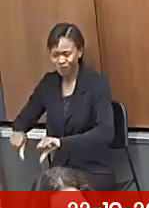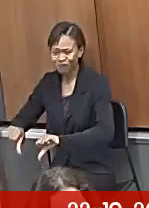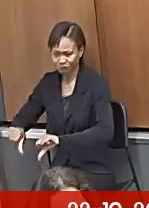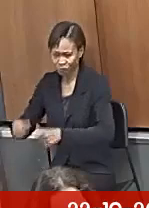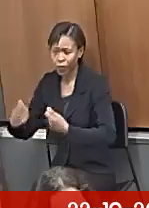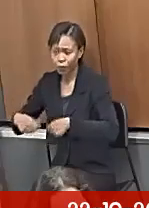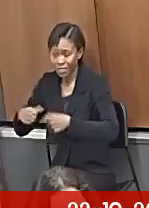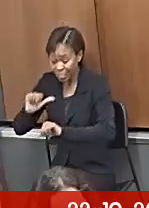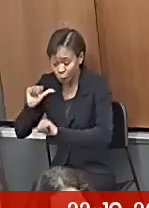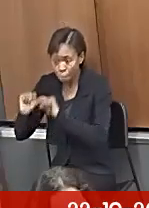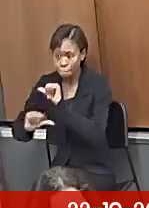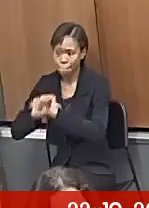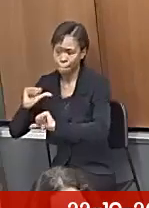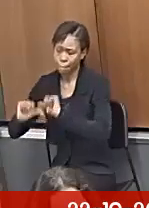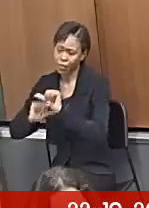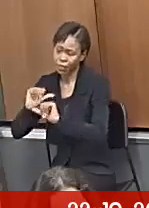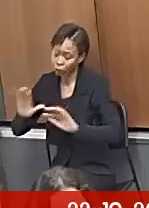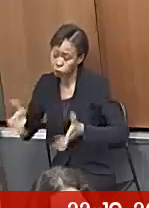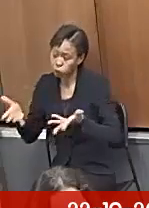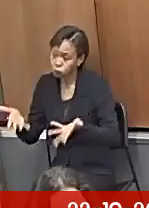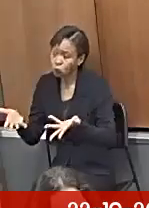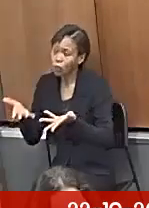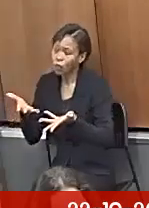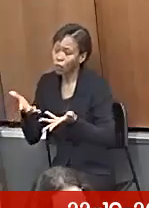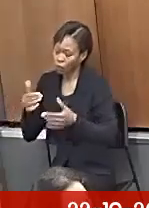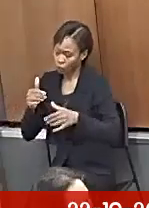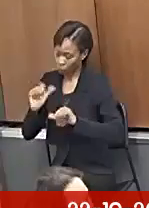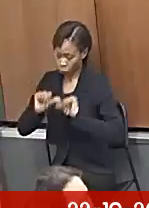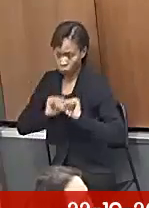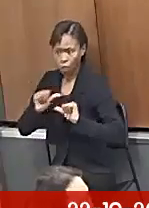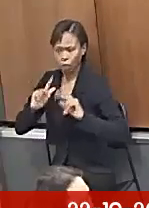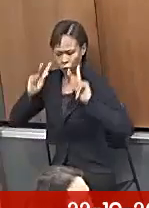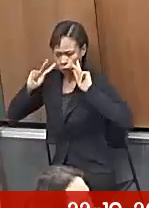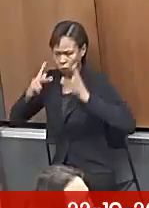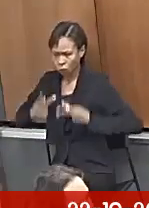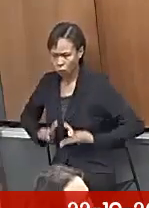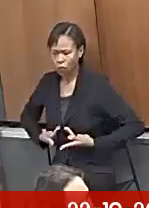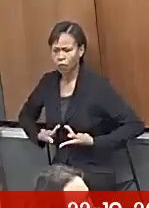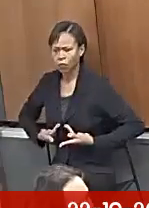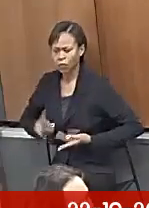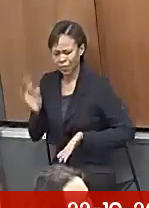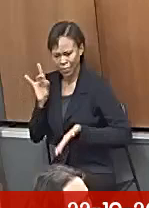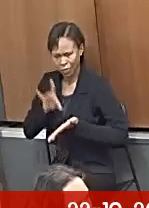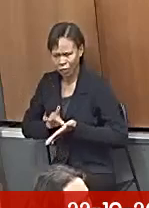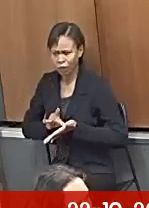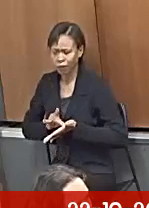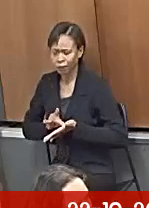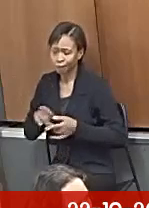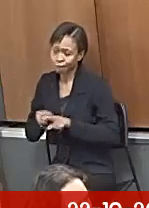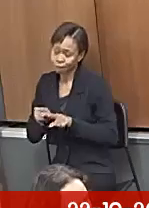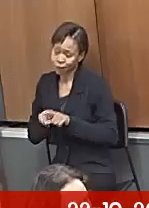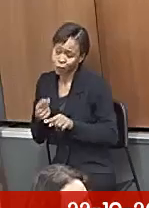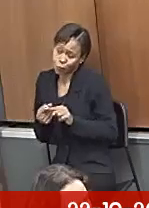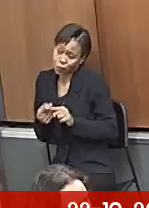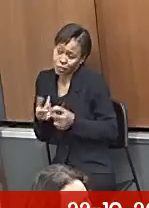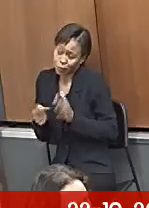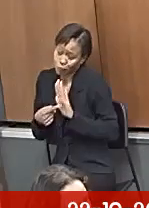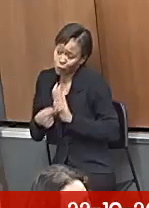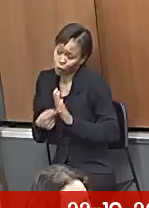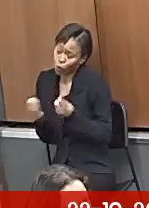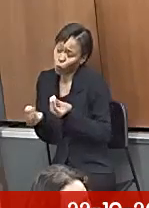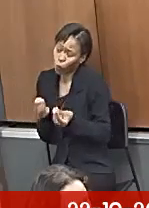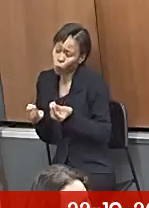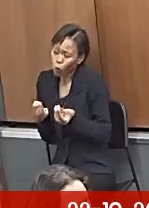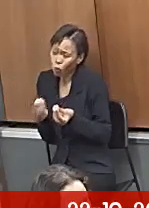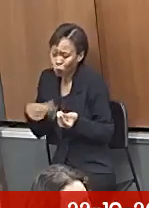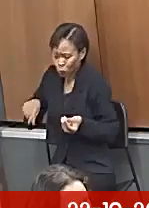profunda transformação para contribuir para a formação humana e para a transformação da realidade. E porque evidencia o quanto o nosso projeto de